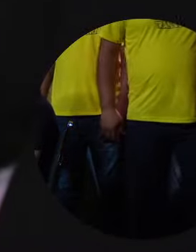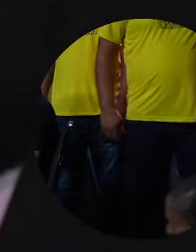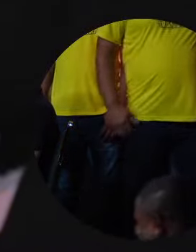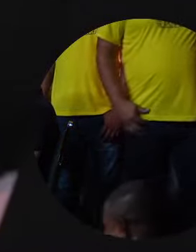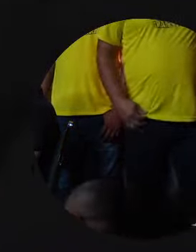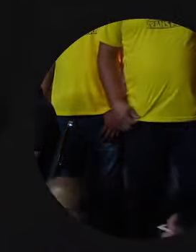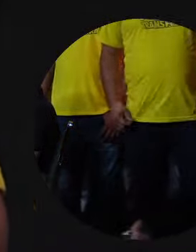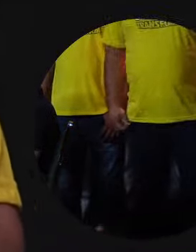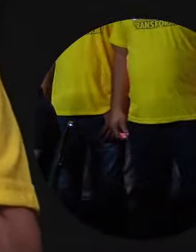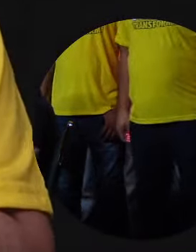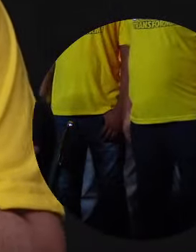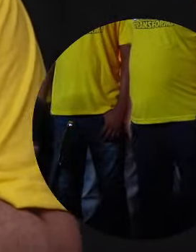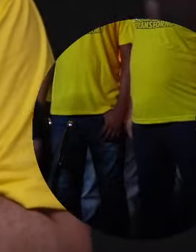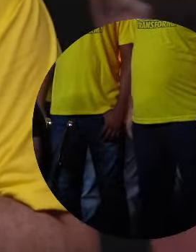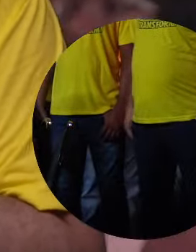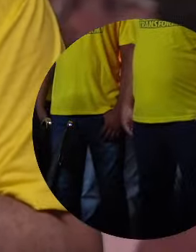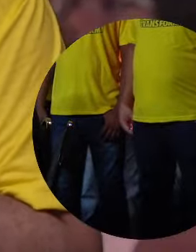Há 12 anos,